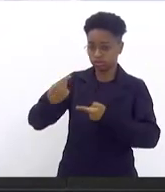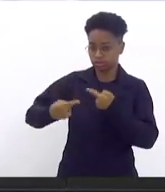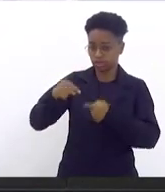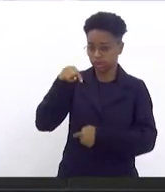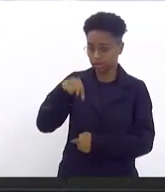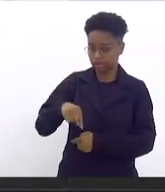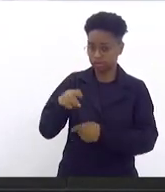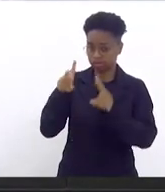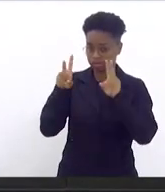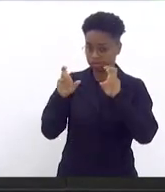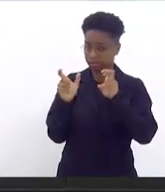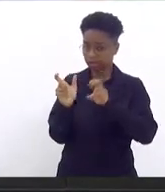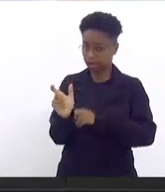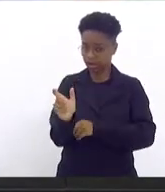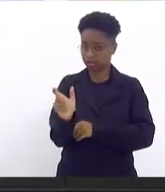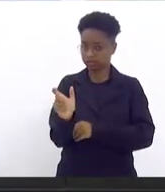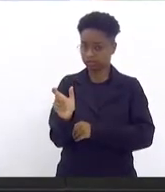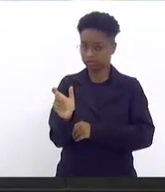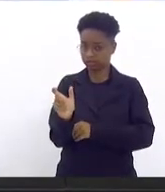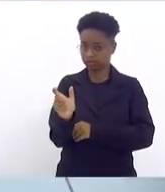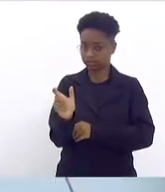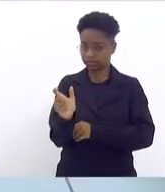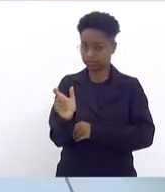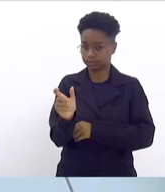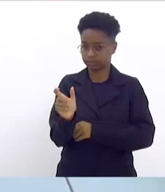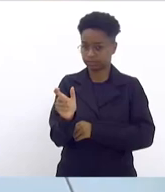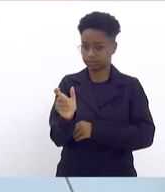sobre esse tema.